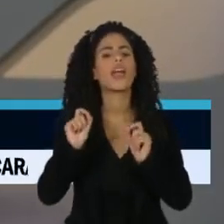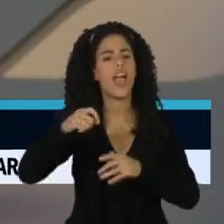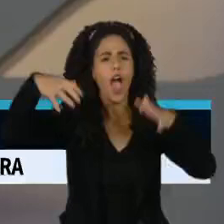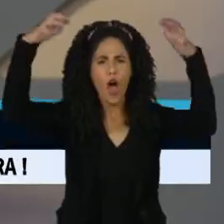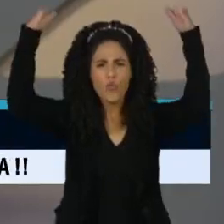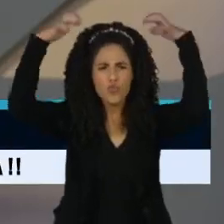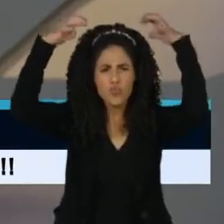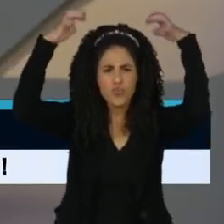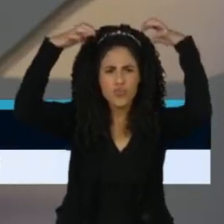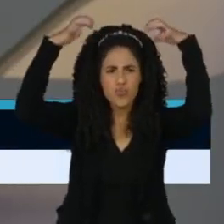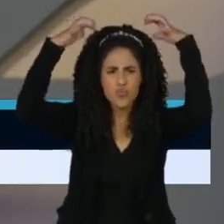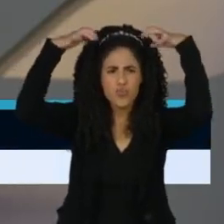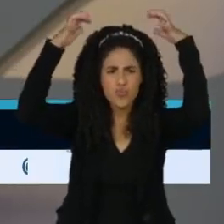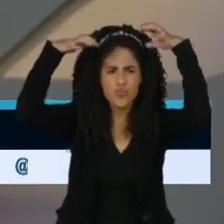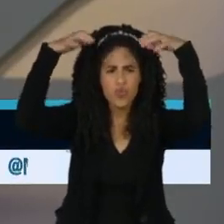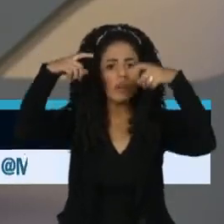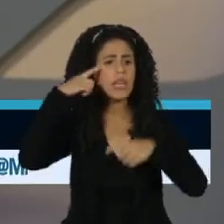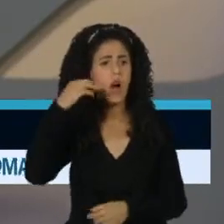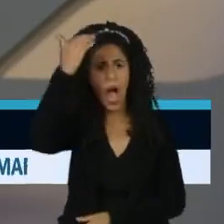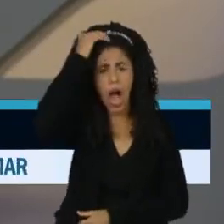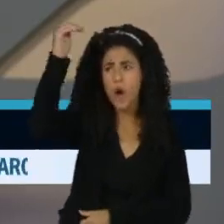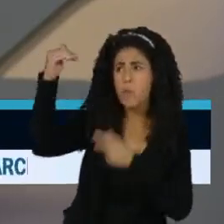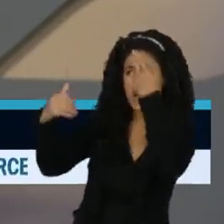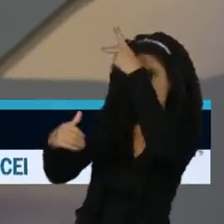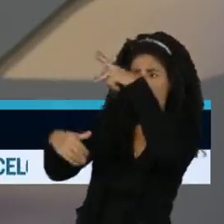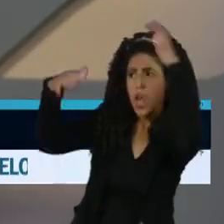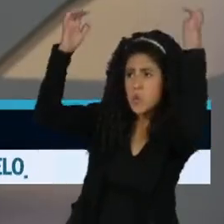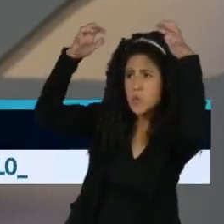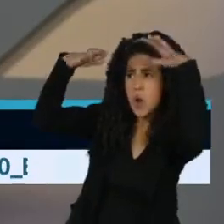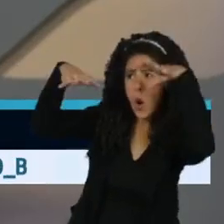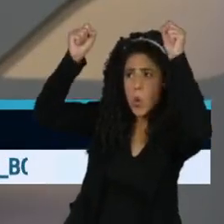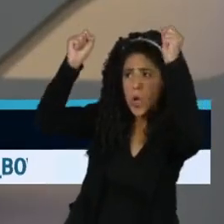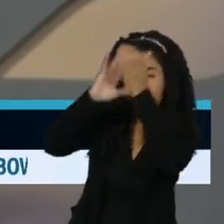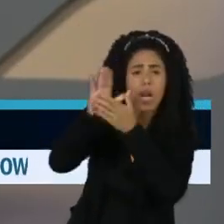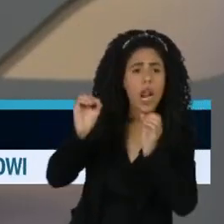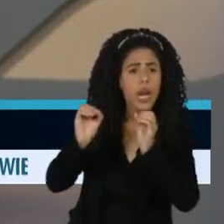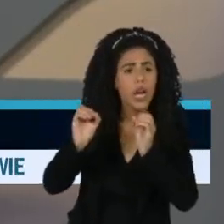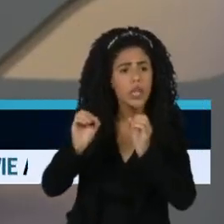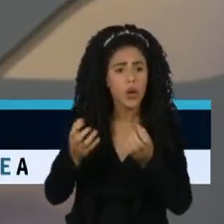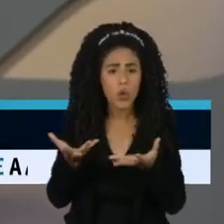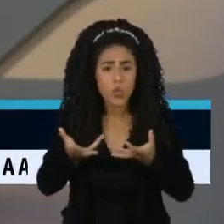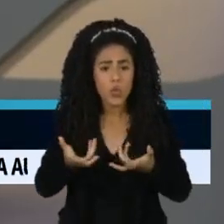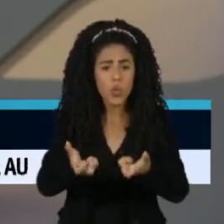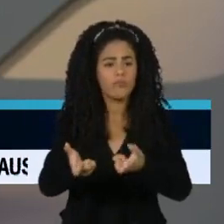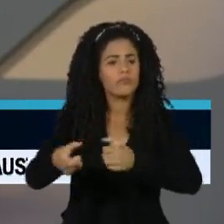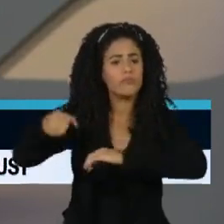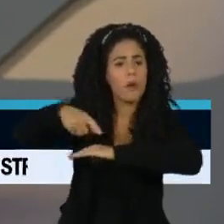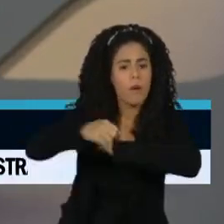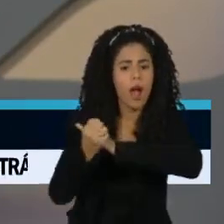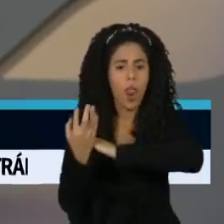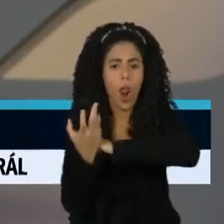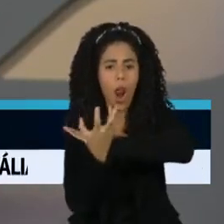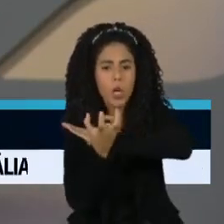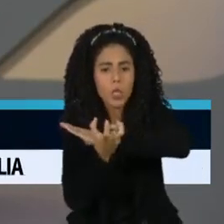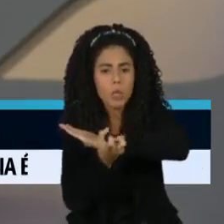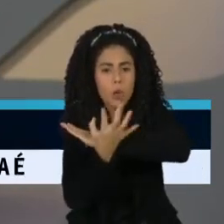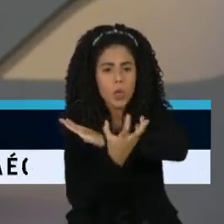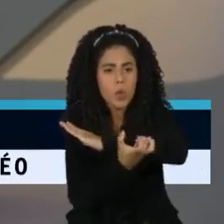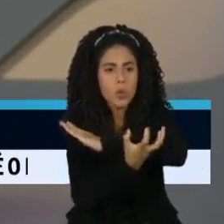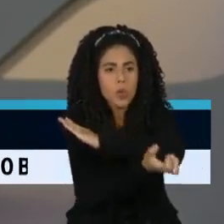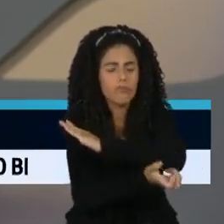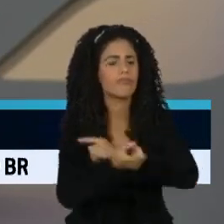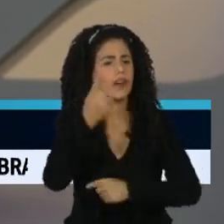ligadas à gestão do déficit público e como o Brasil e esse governo está lidando com isso. Quer dizer, a questão do teto